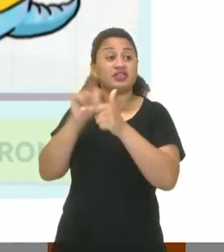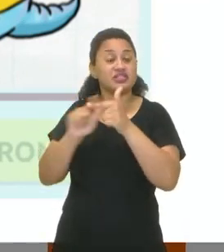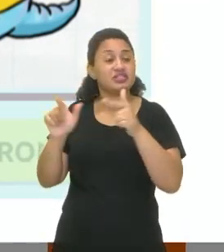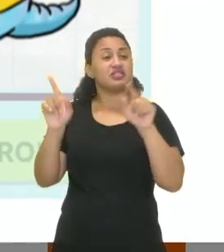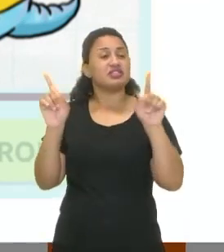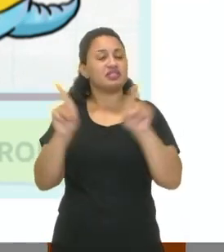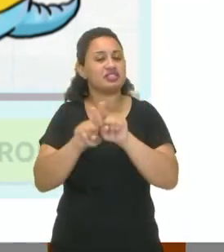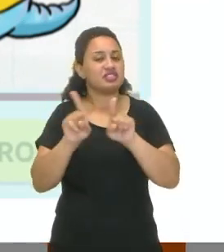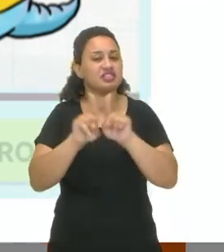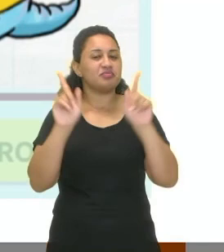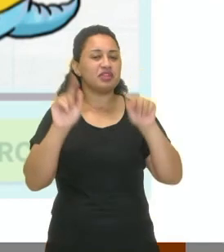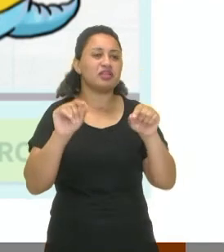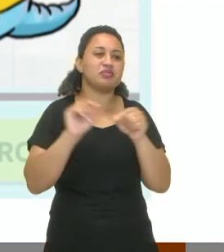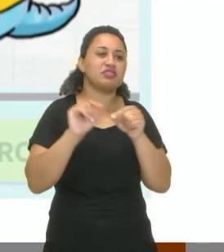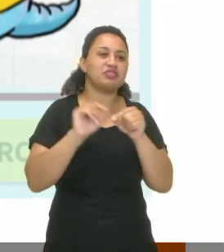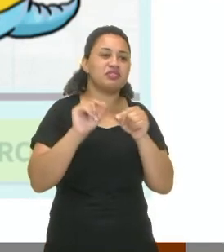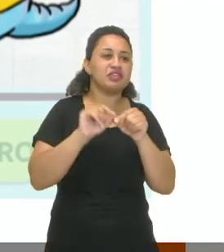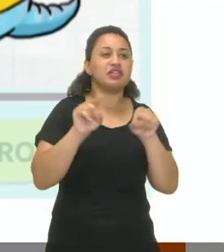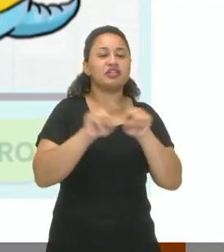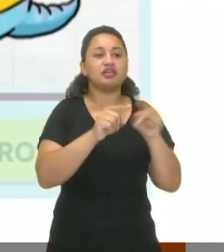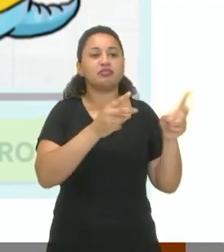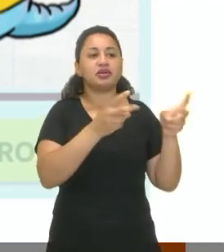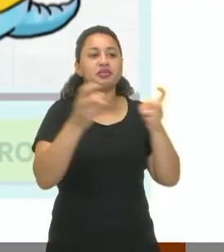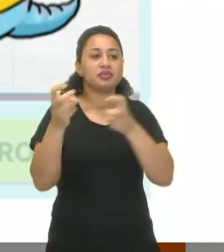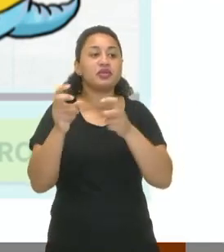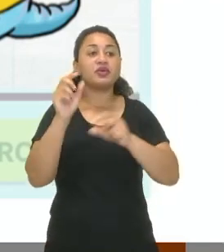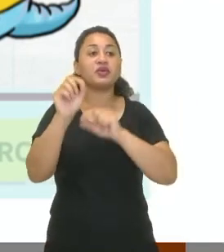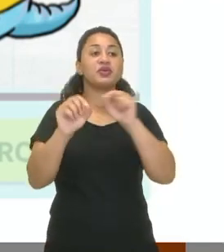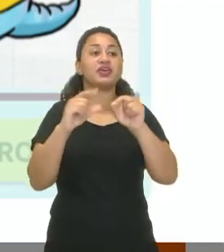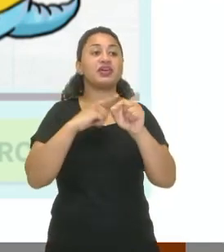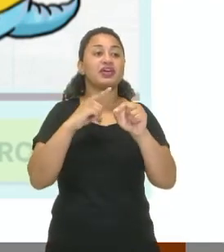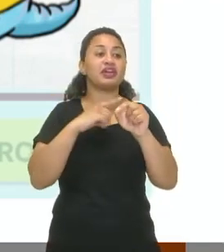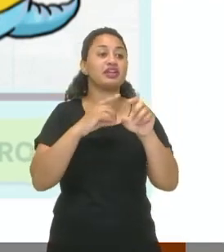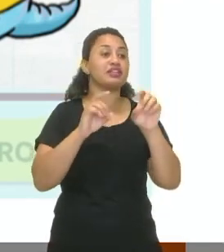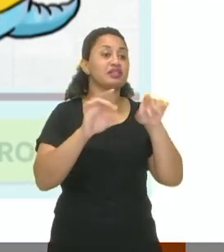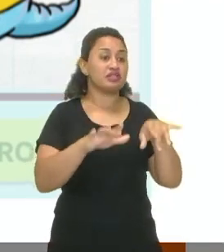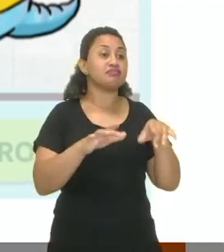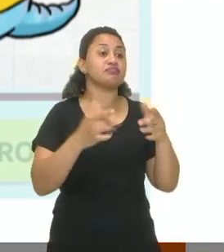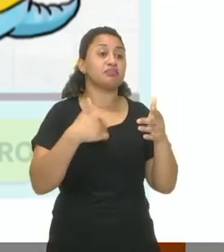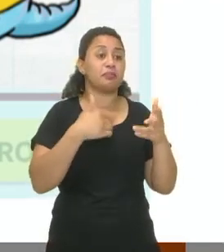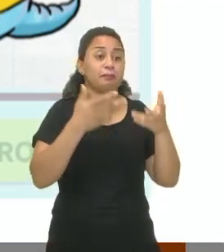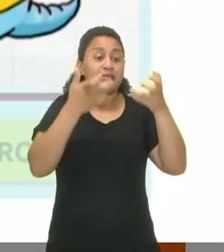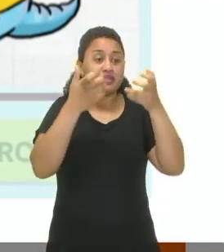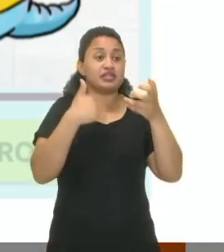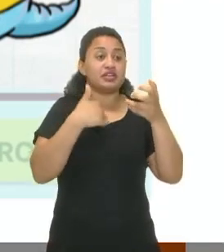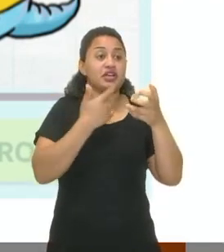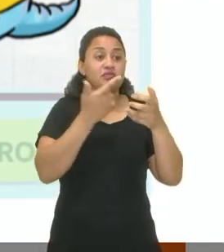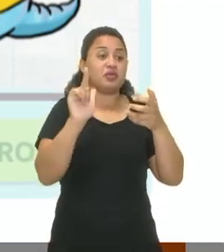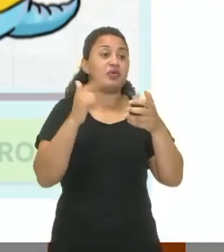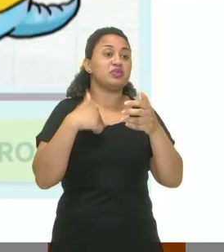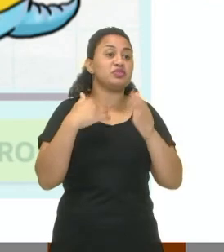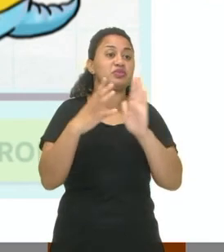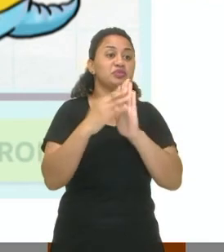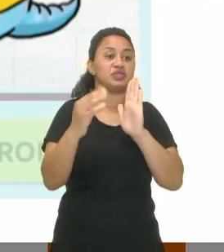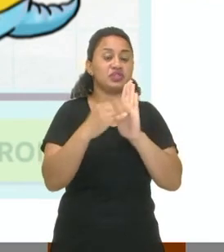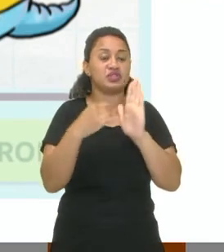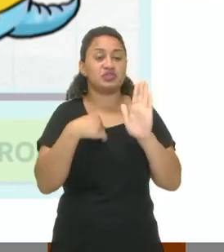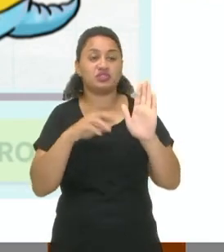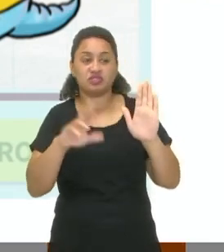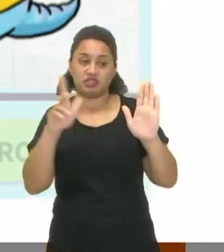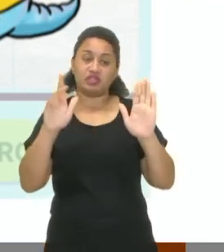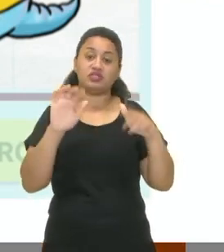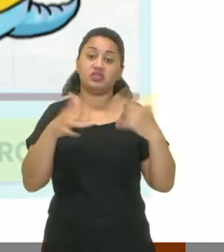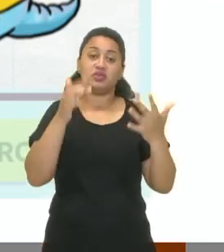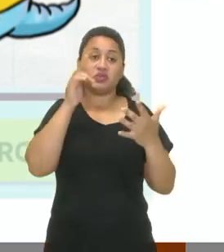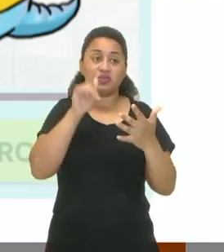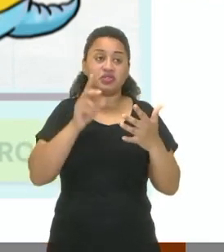pode fazer. Além de identificar também que tem ali o resto, né? Também, ó, tá vendo que esse é outro modelinho? Tá vendo? Que a gente